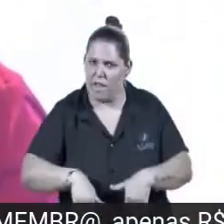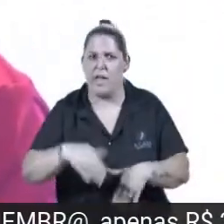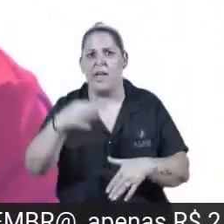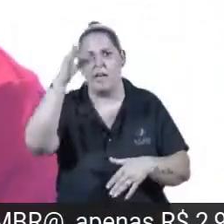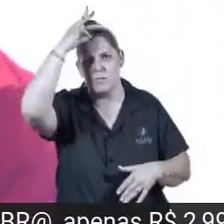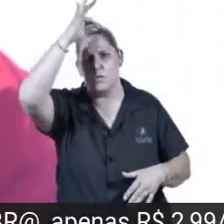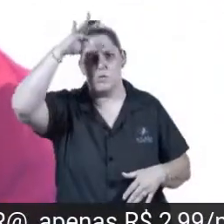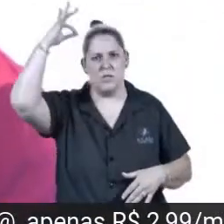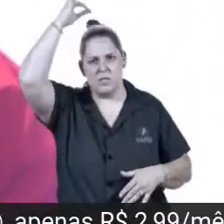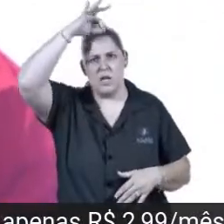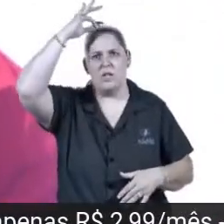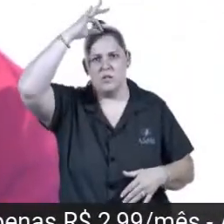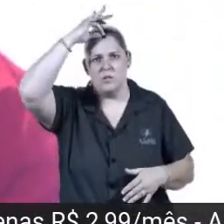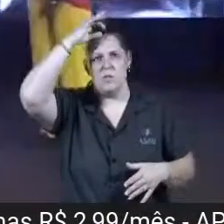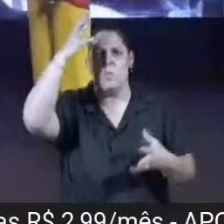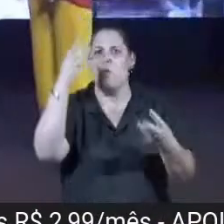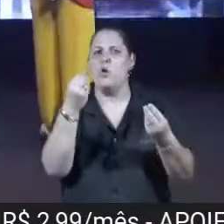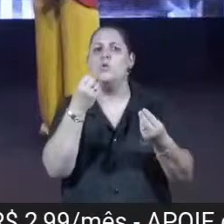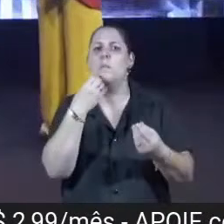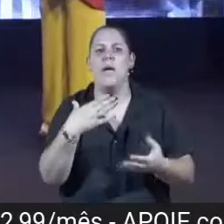recebido.